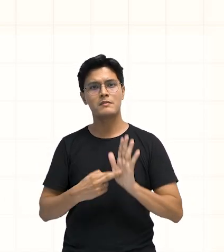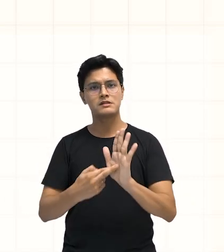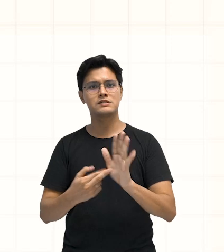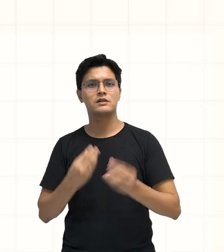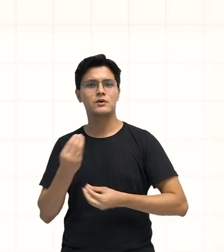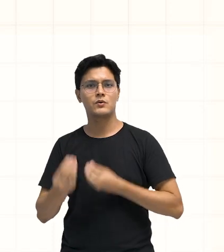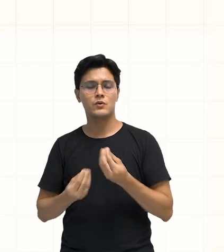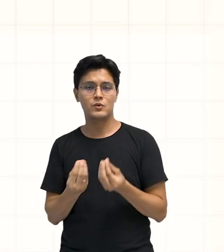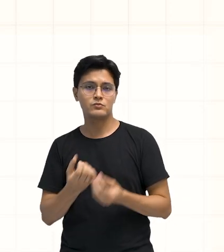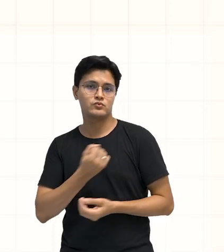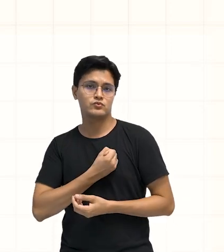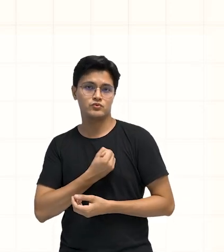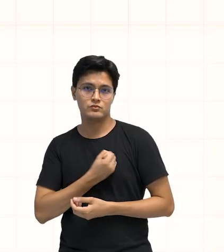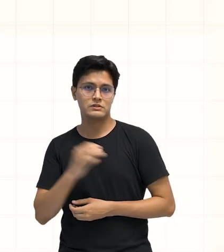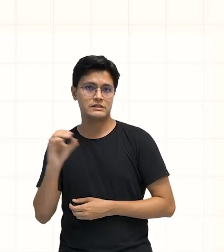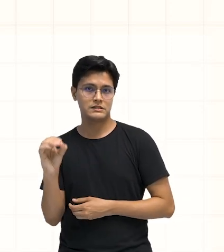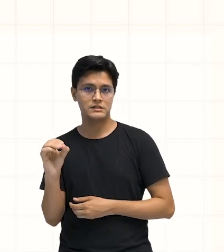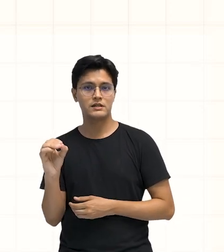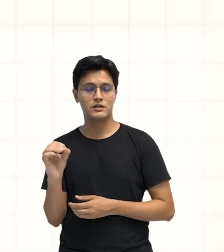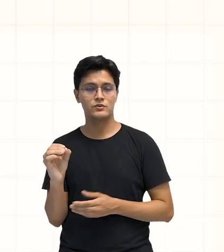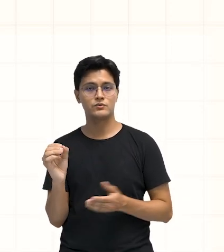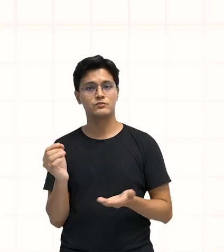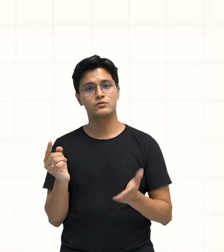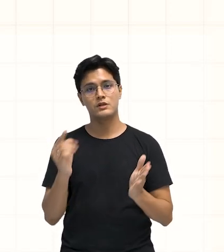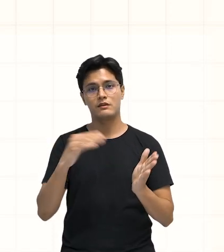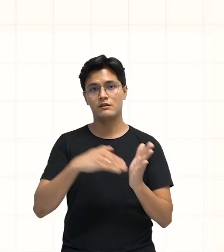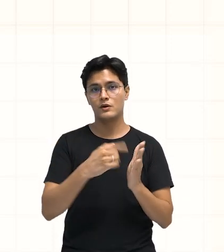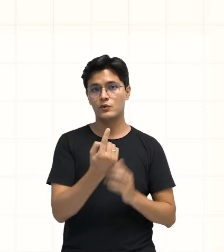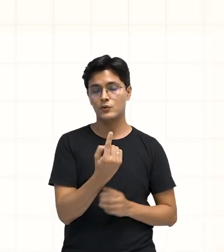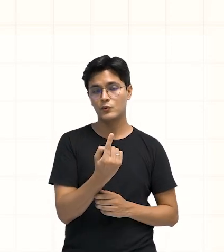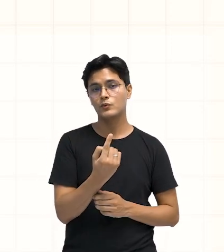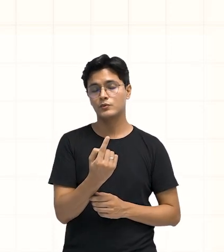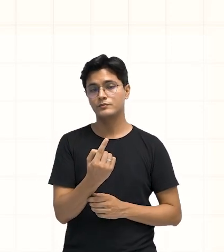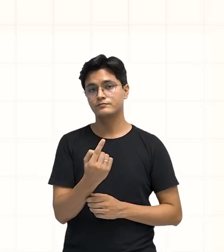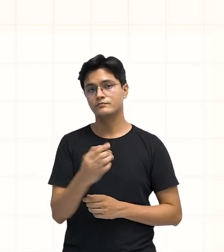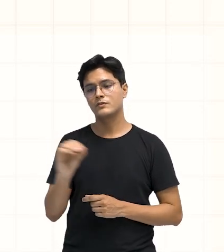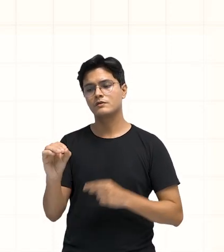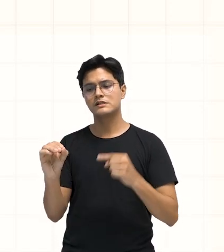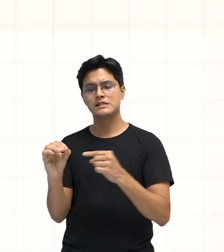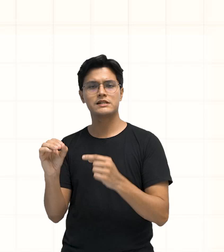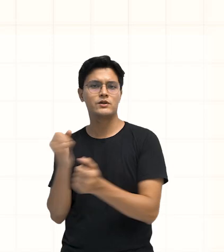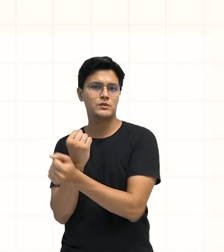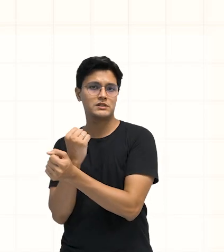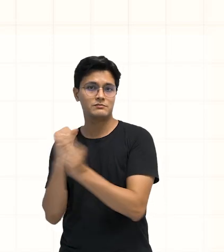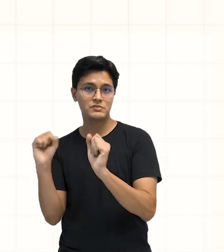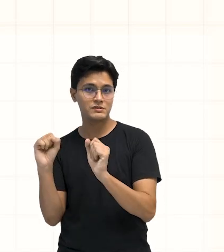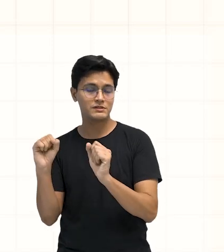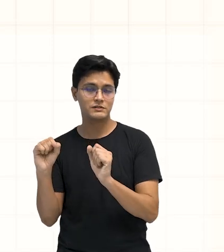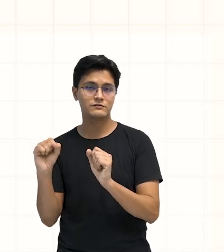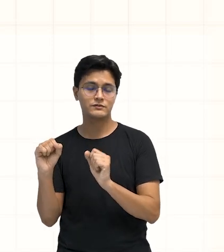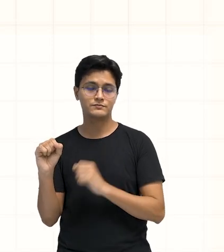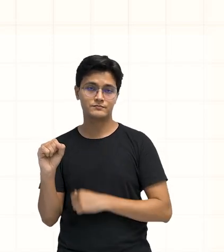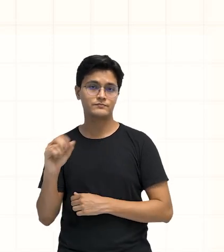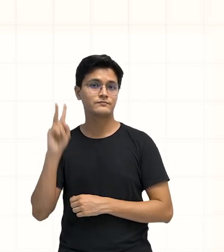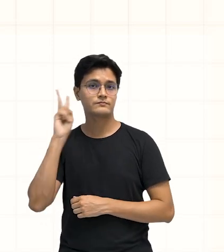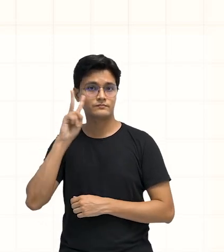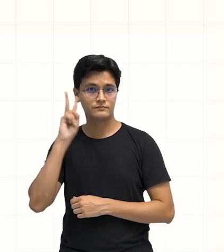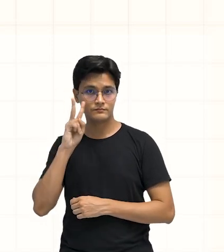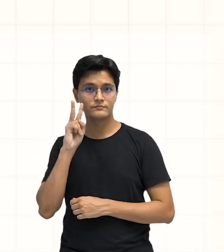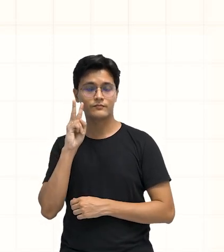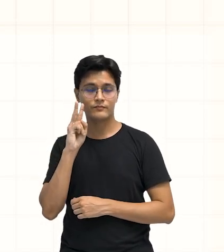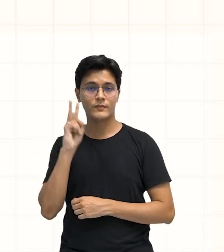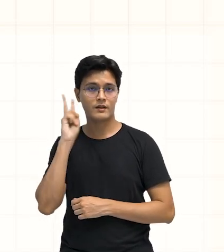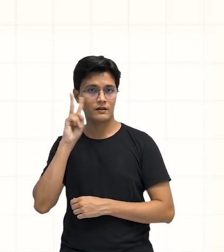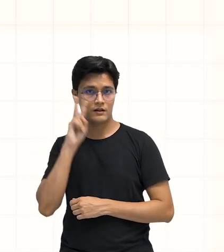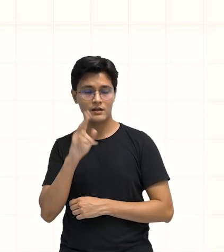entre 0 e 1. Sendo 0 um evento impossível. Lembram do caso